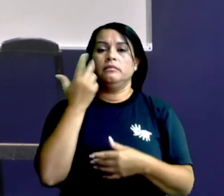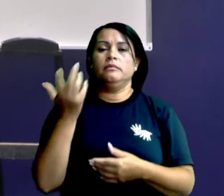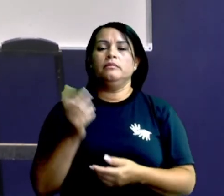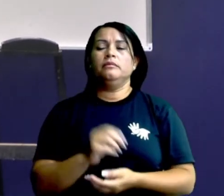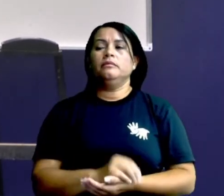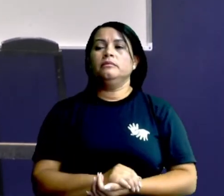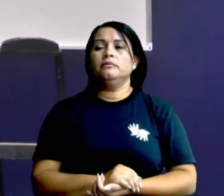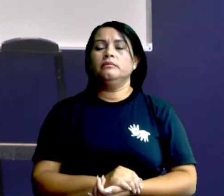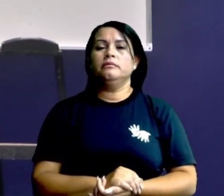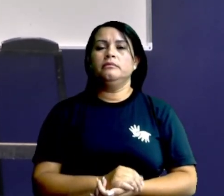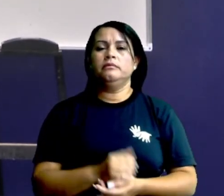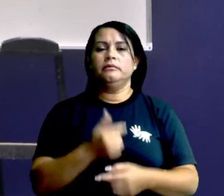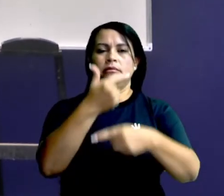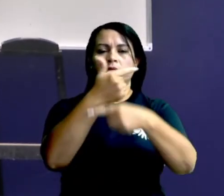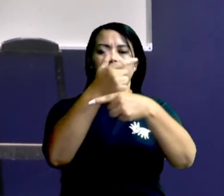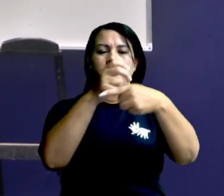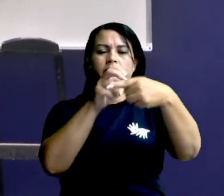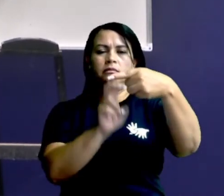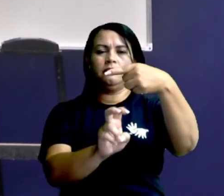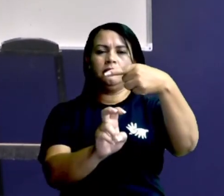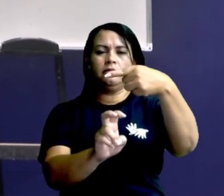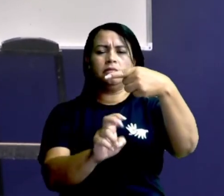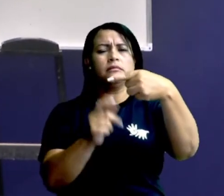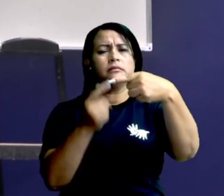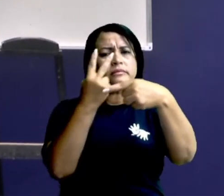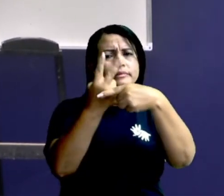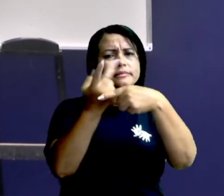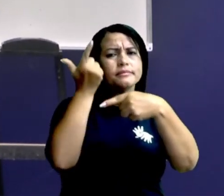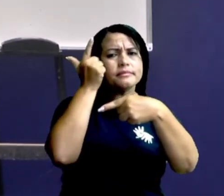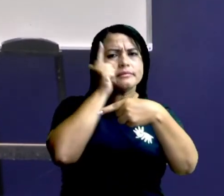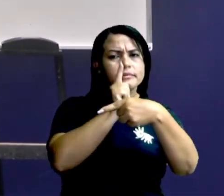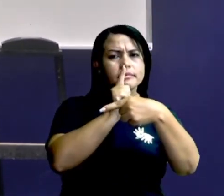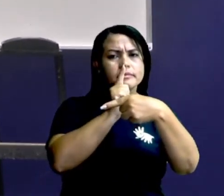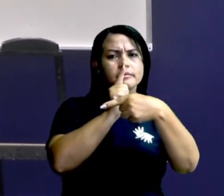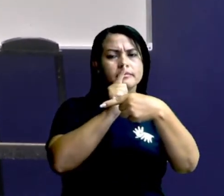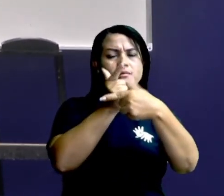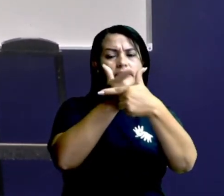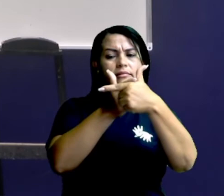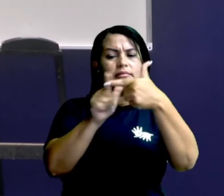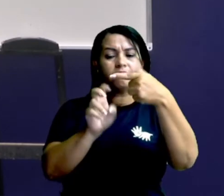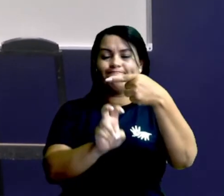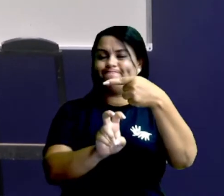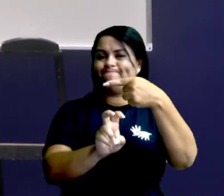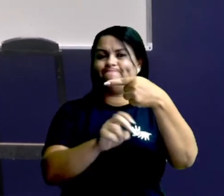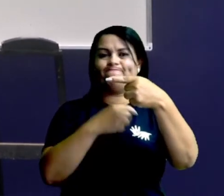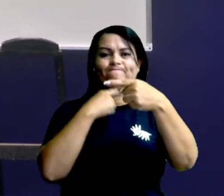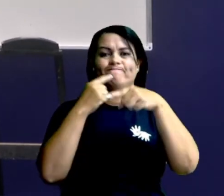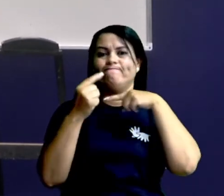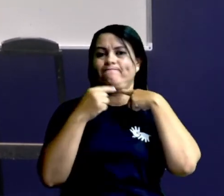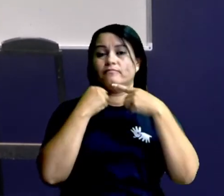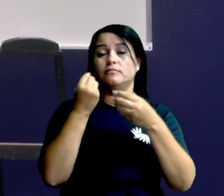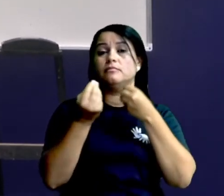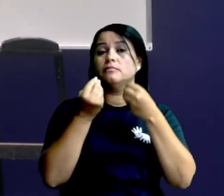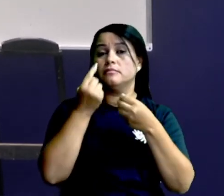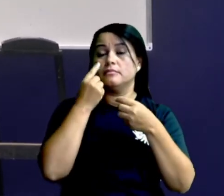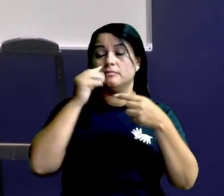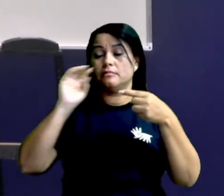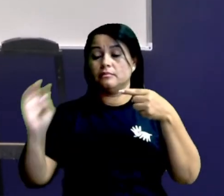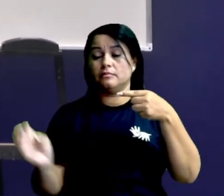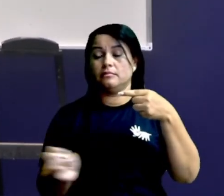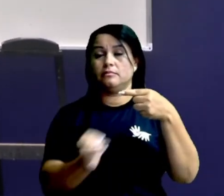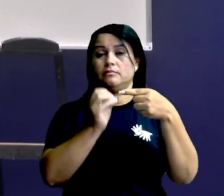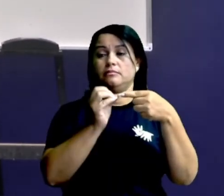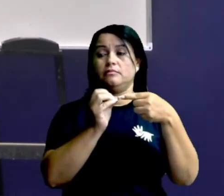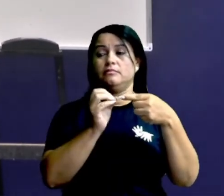2/5. 2. Consigo dividir para 5? Não, então vou acrescentar o